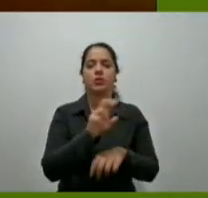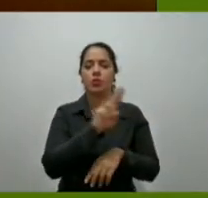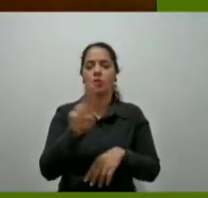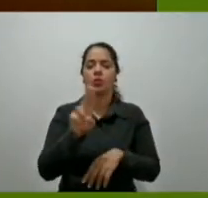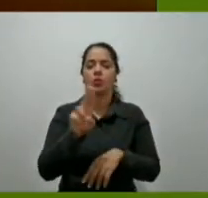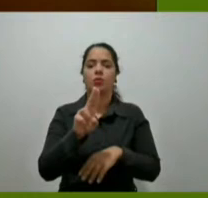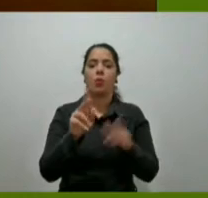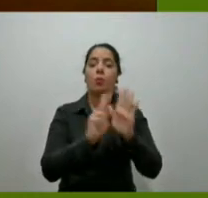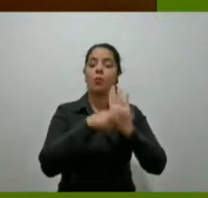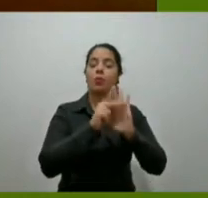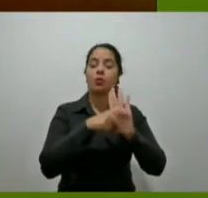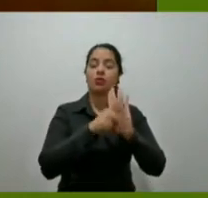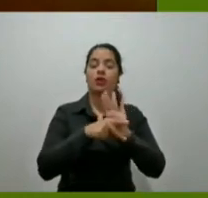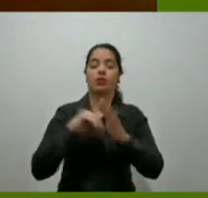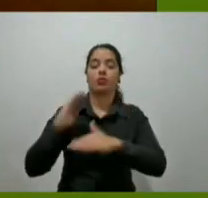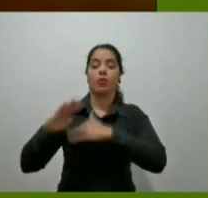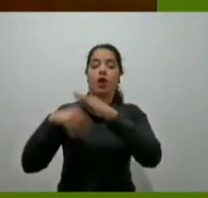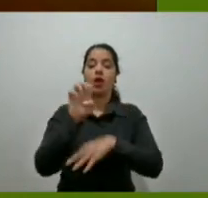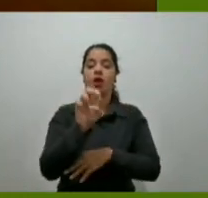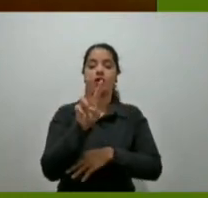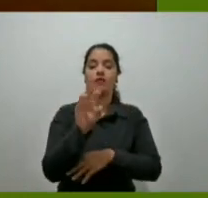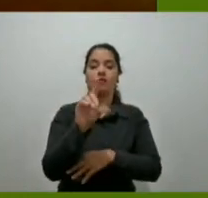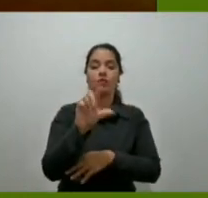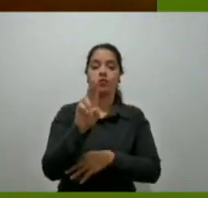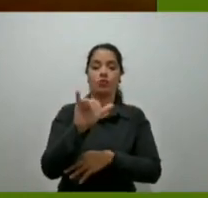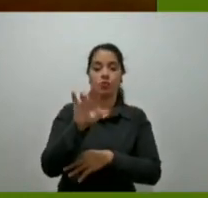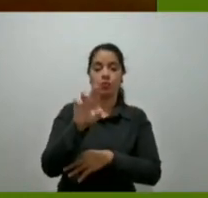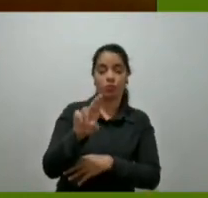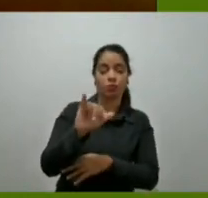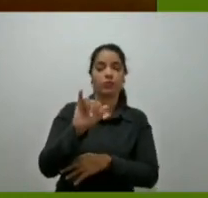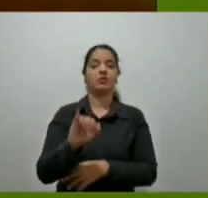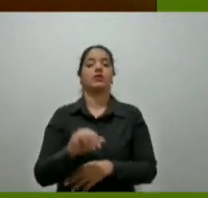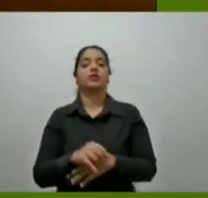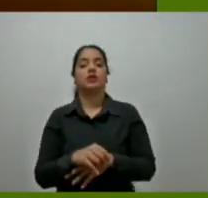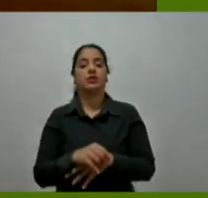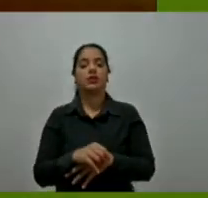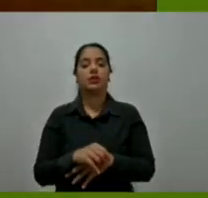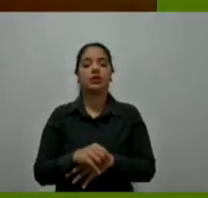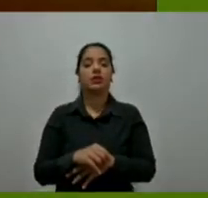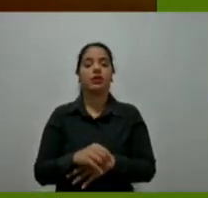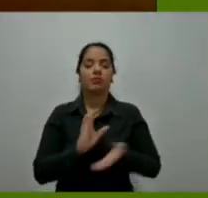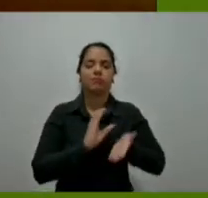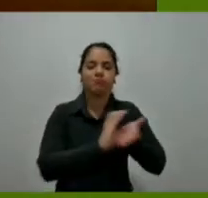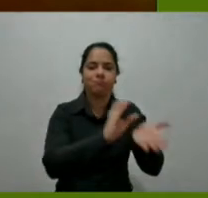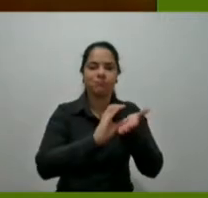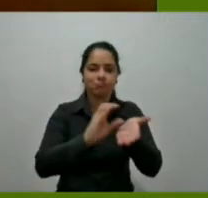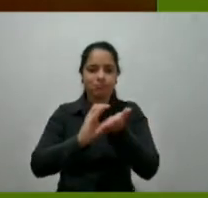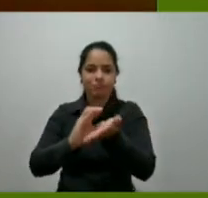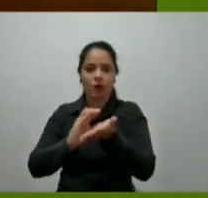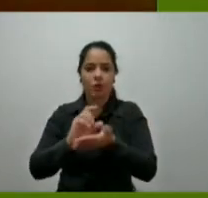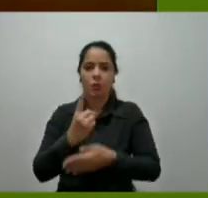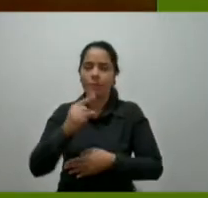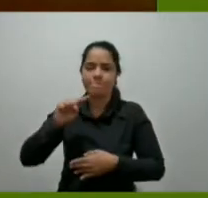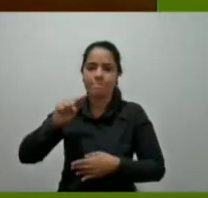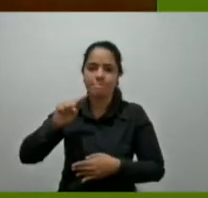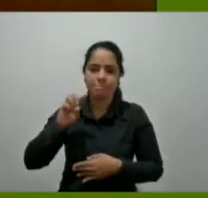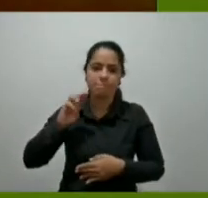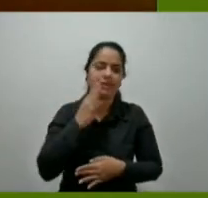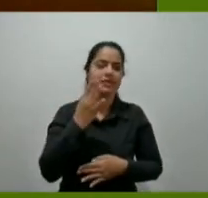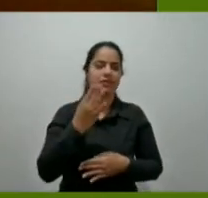ambiental que somam mais de R$1 bilhão de reais, estão em plena execução. E também queria aproveitar para